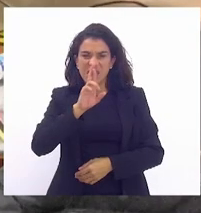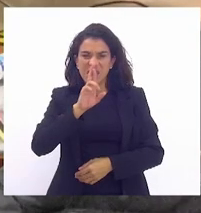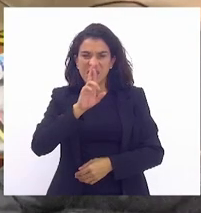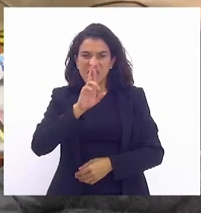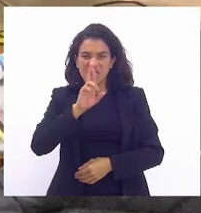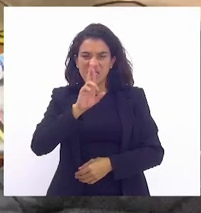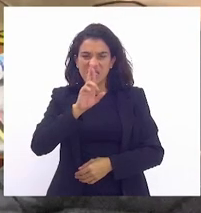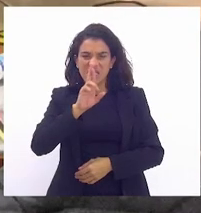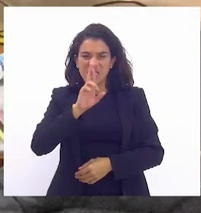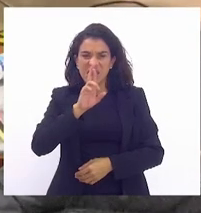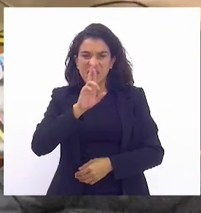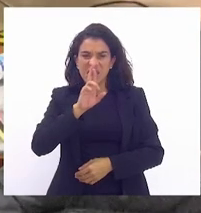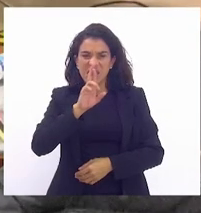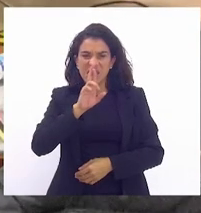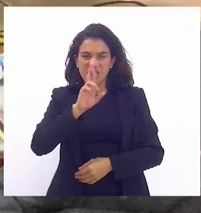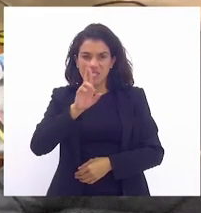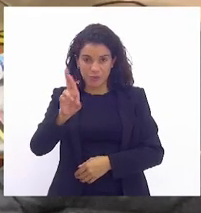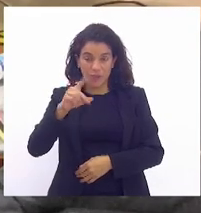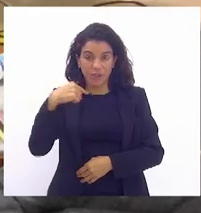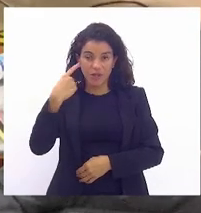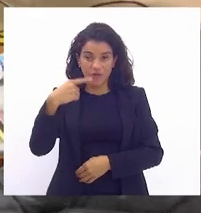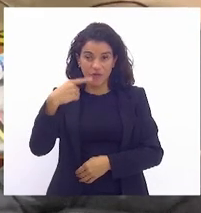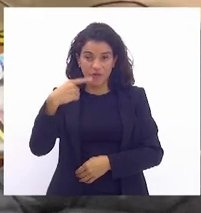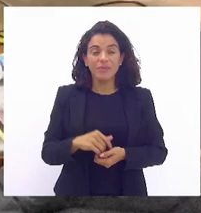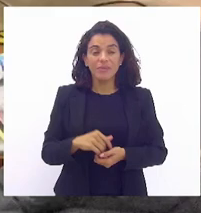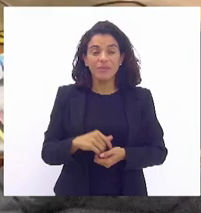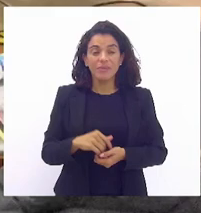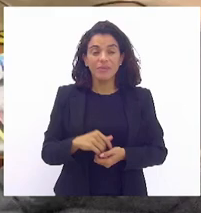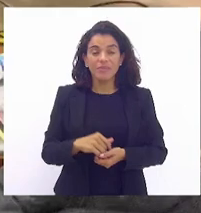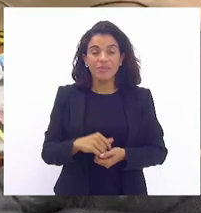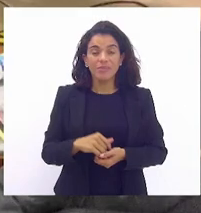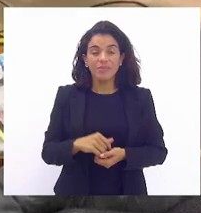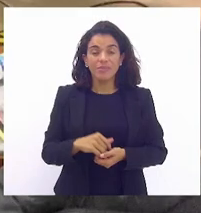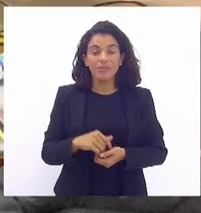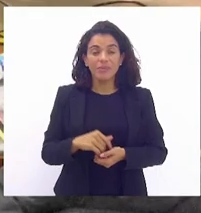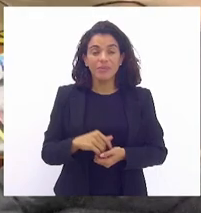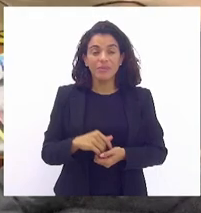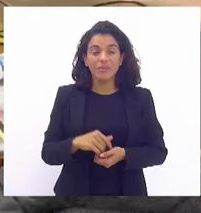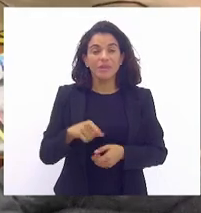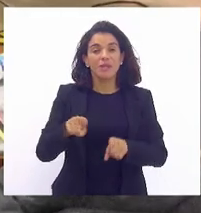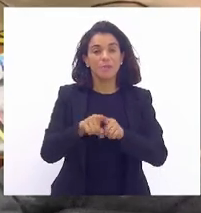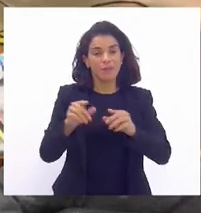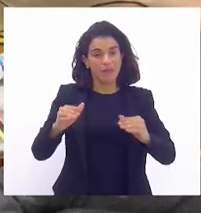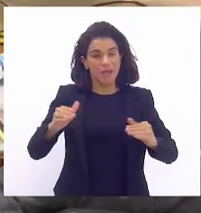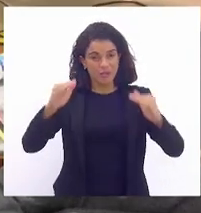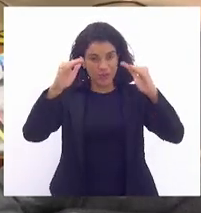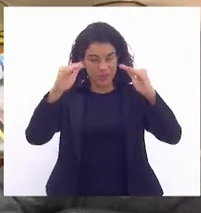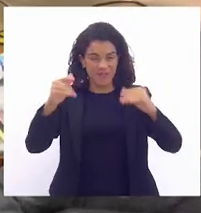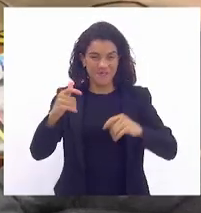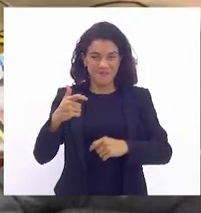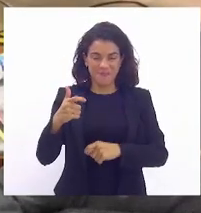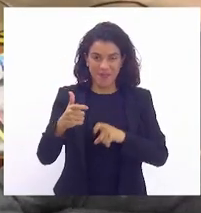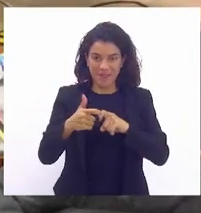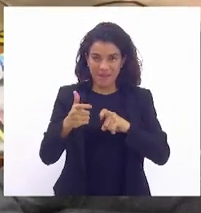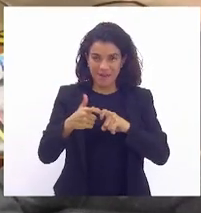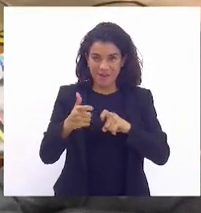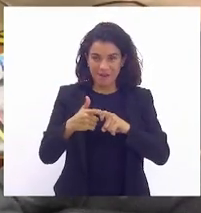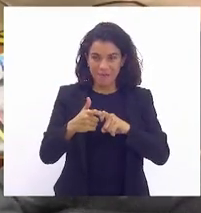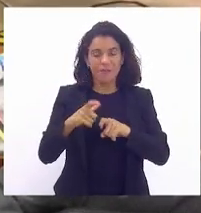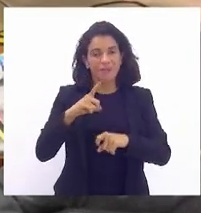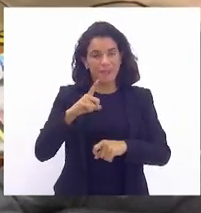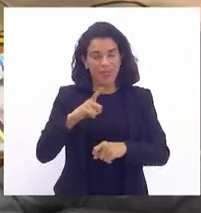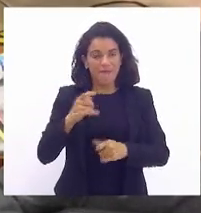respondo à advogada que inquiriu a Secretaria de Saúde, as autoridades médicas têm dados